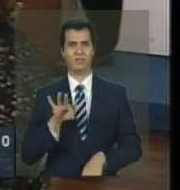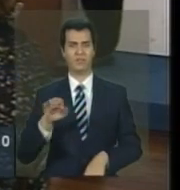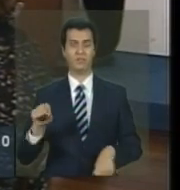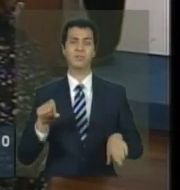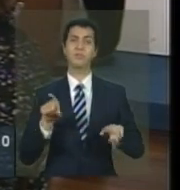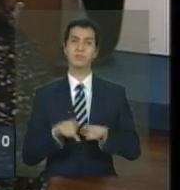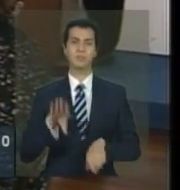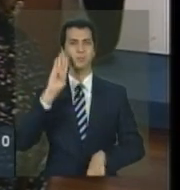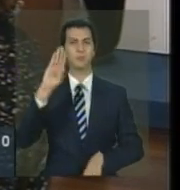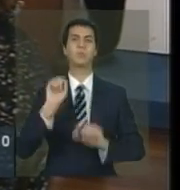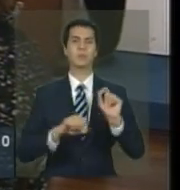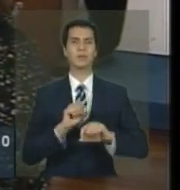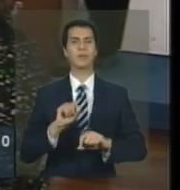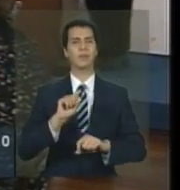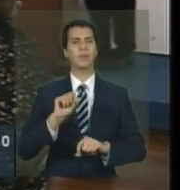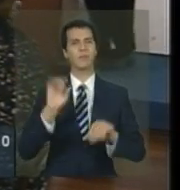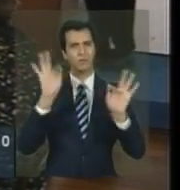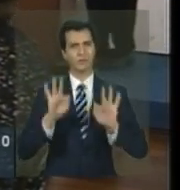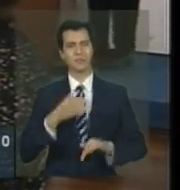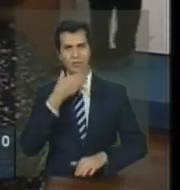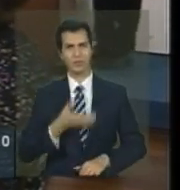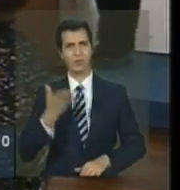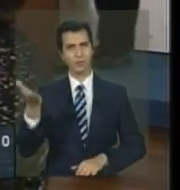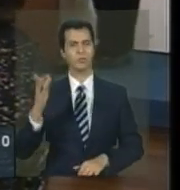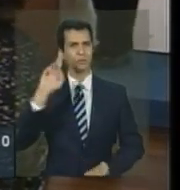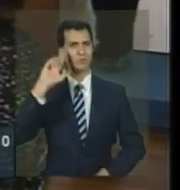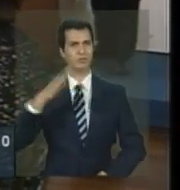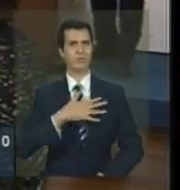Natal para a nossa comandante em chefe.